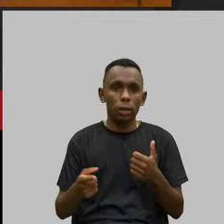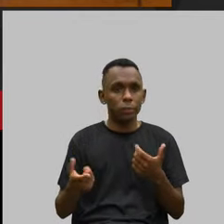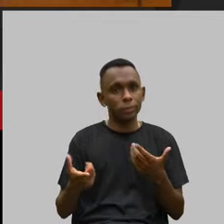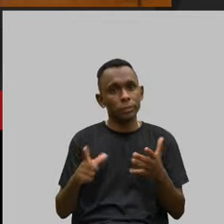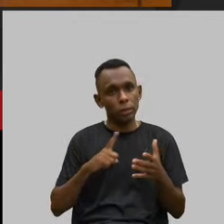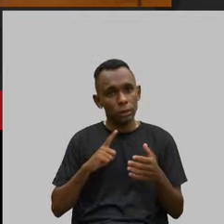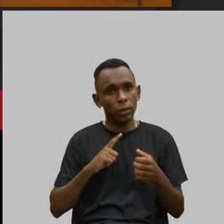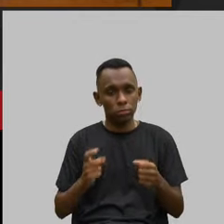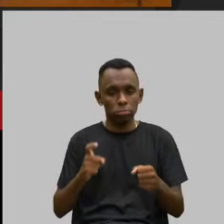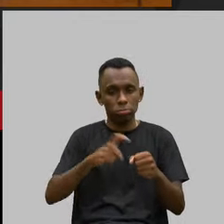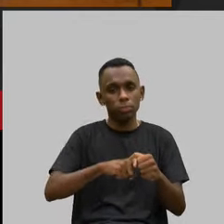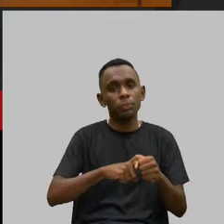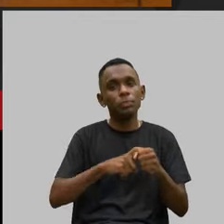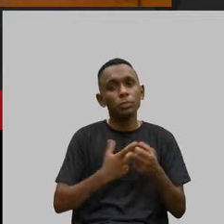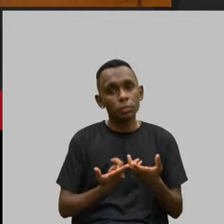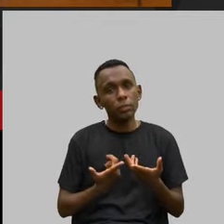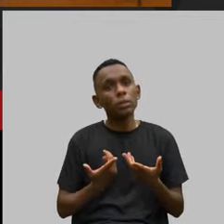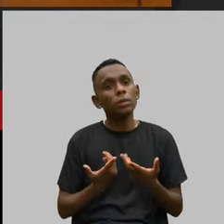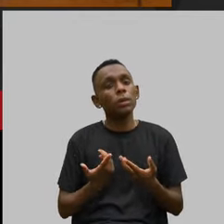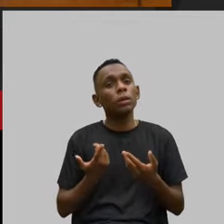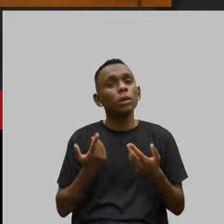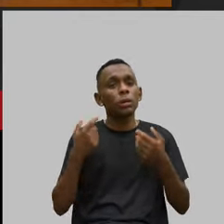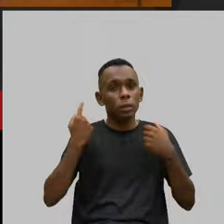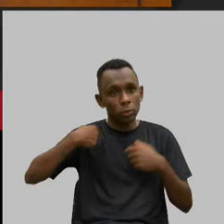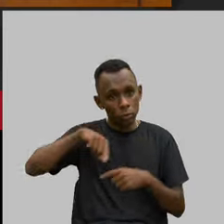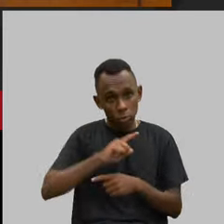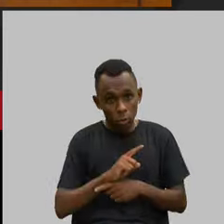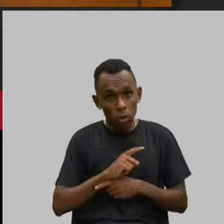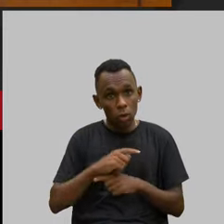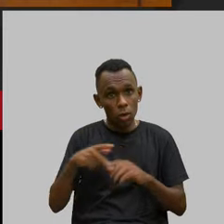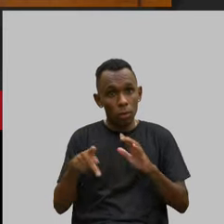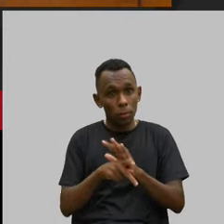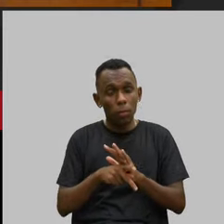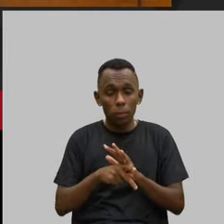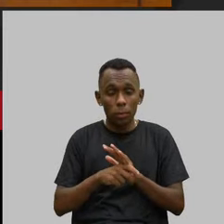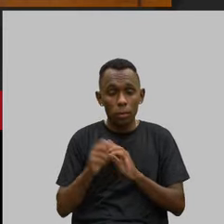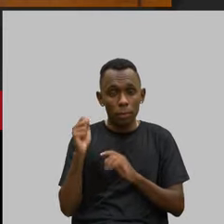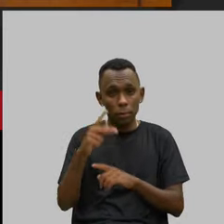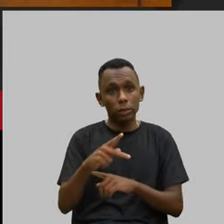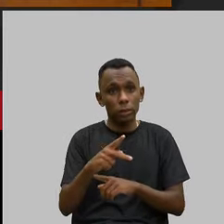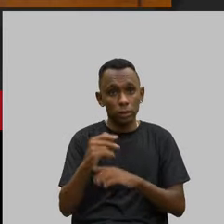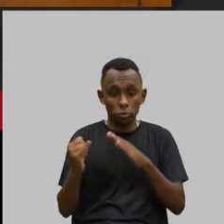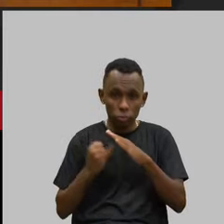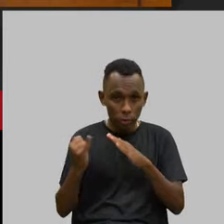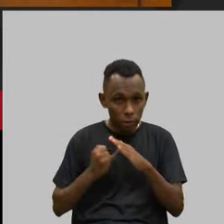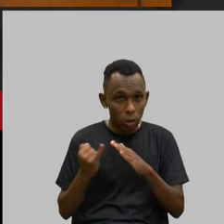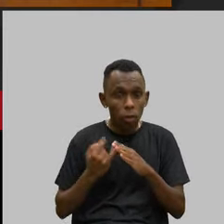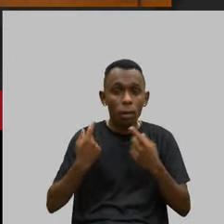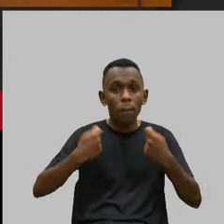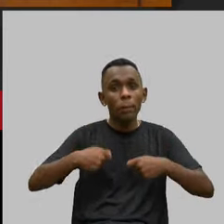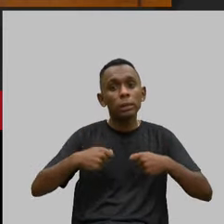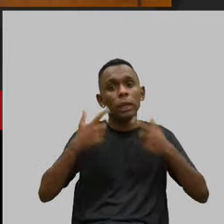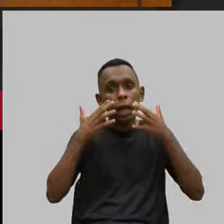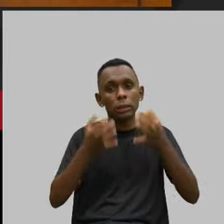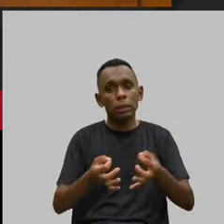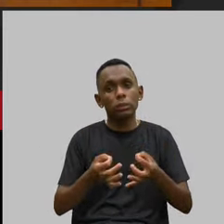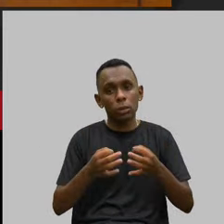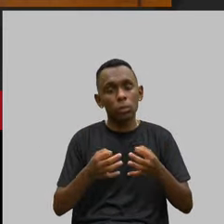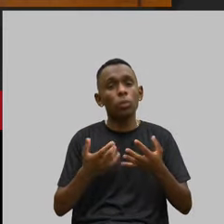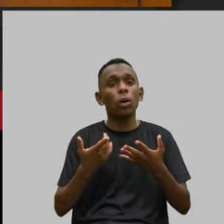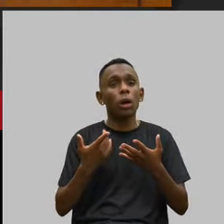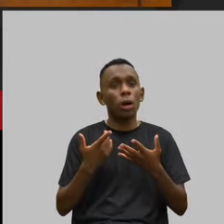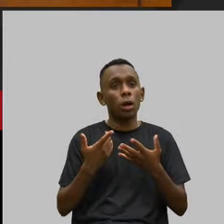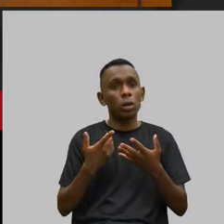pra gente realmente enquanto eh Instituto de Previdência a gente precisa ter uma atenção né a